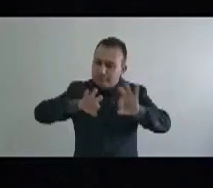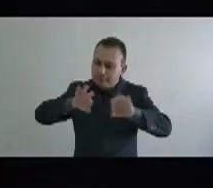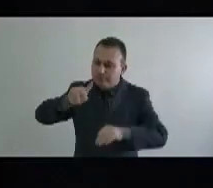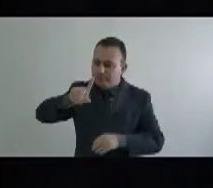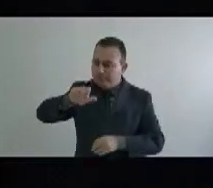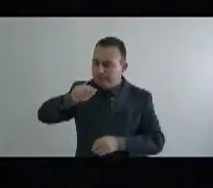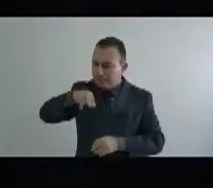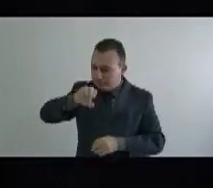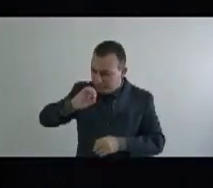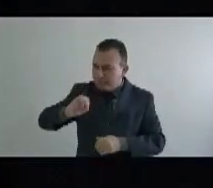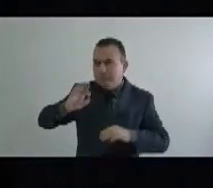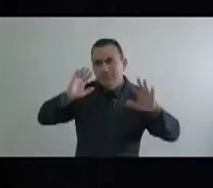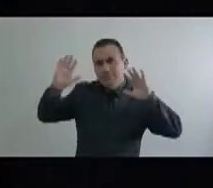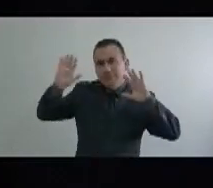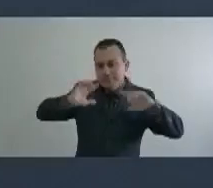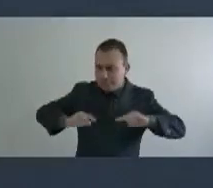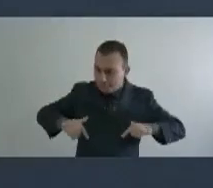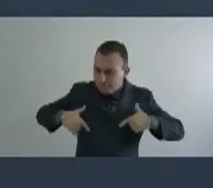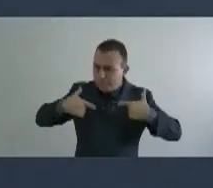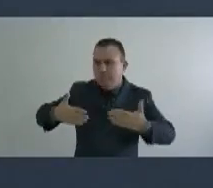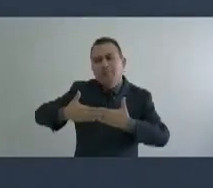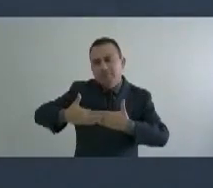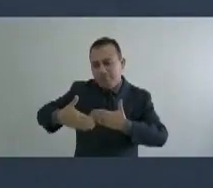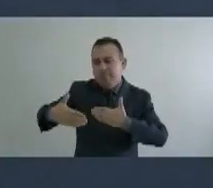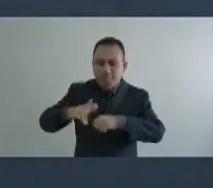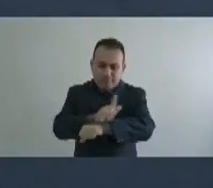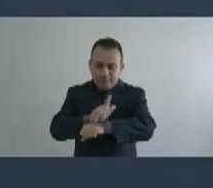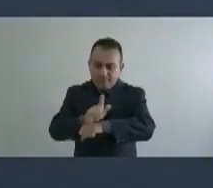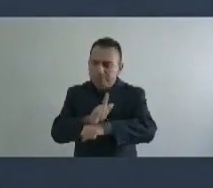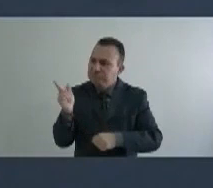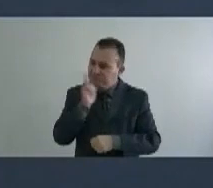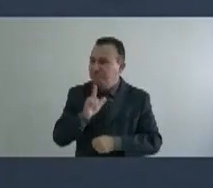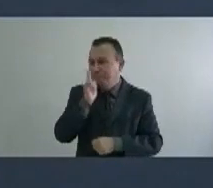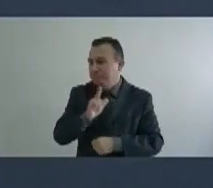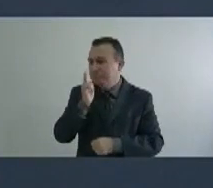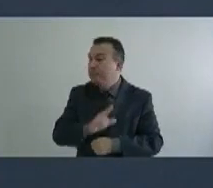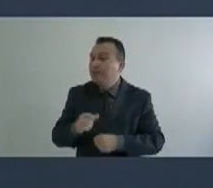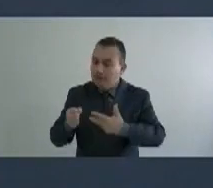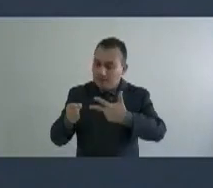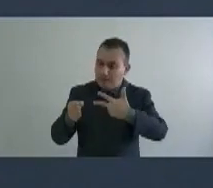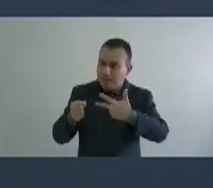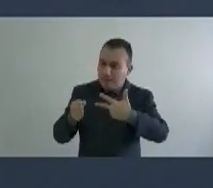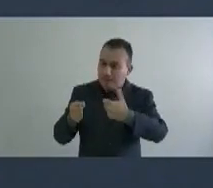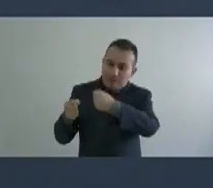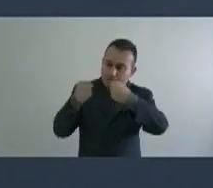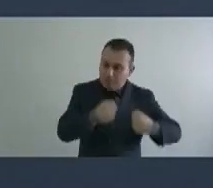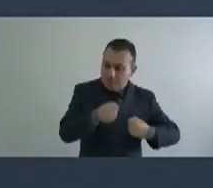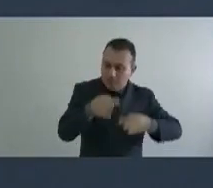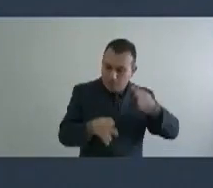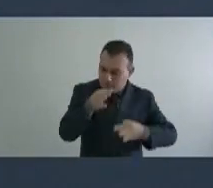já está sendo gestado. Conta com o Poder Judiciário em todas as possibilidades de